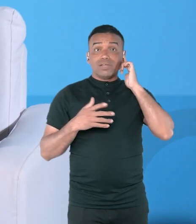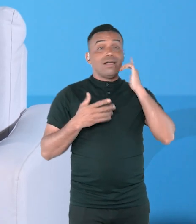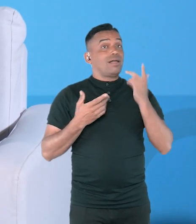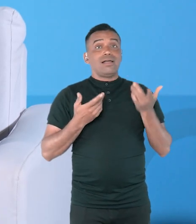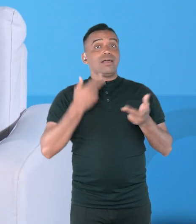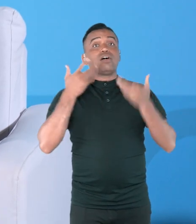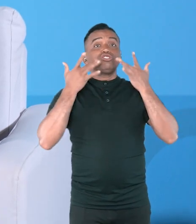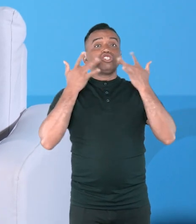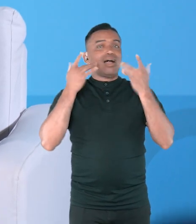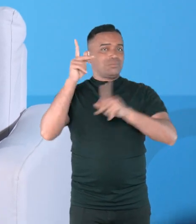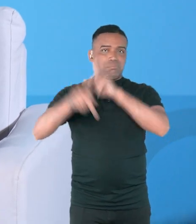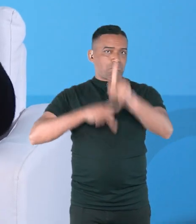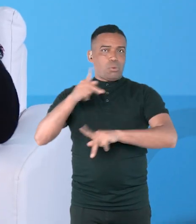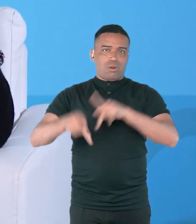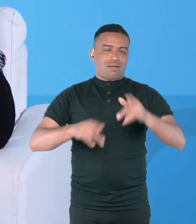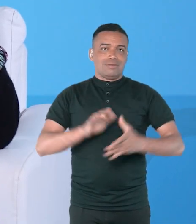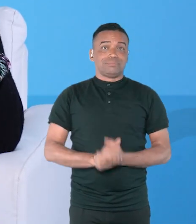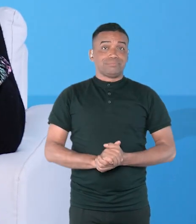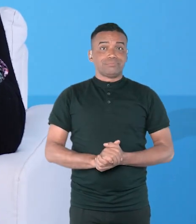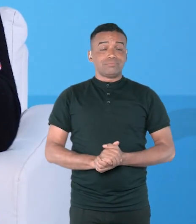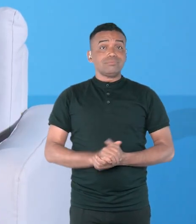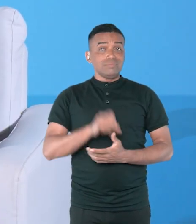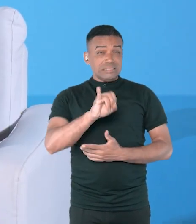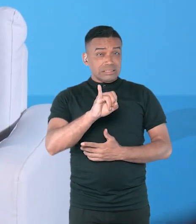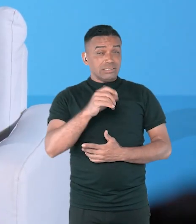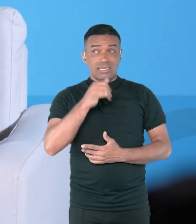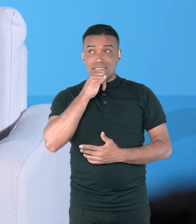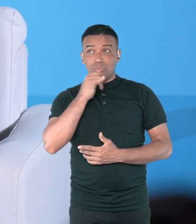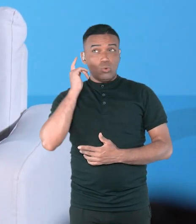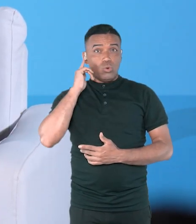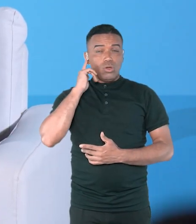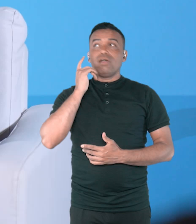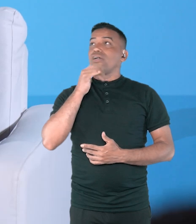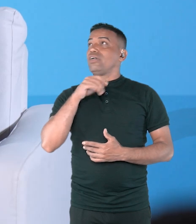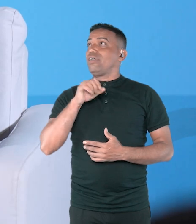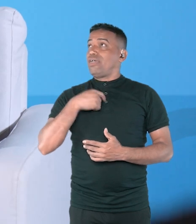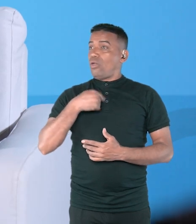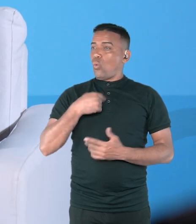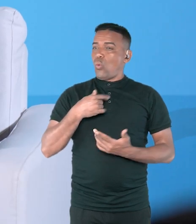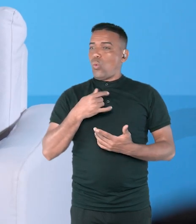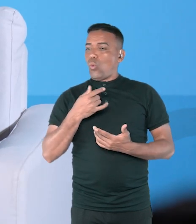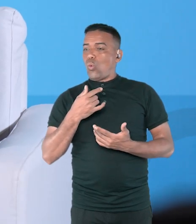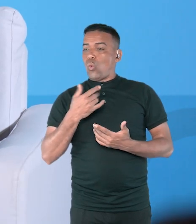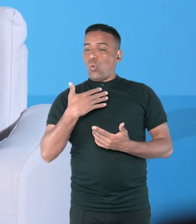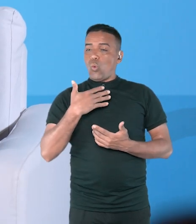muito bom. Era um teatro popular. Se eu fosse atender